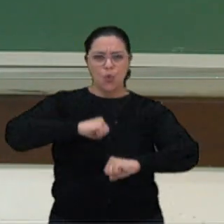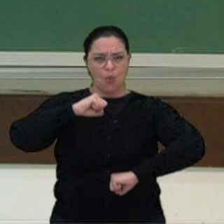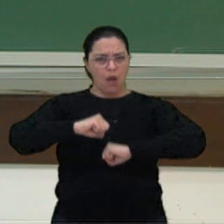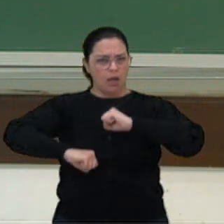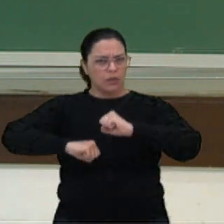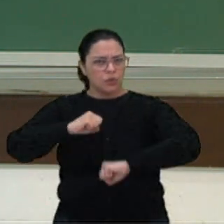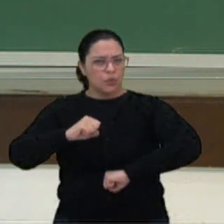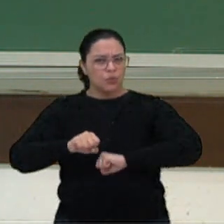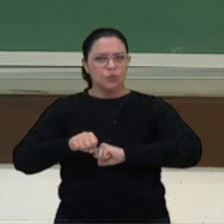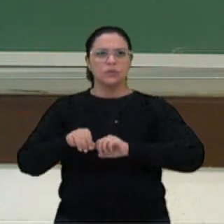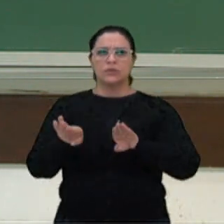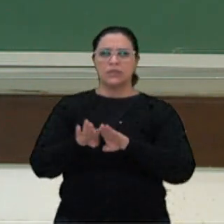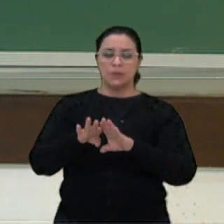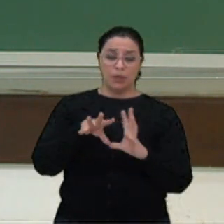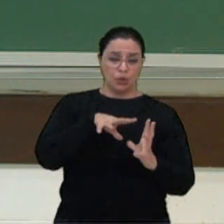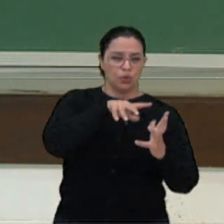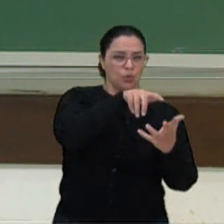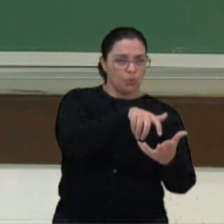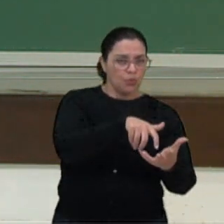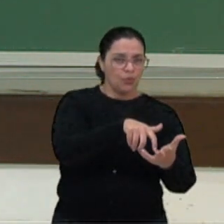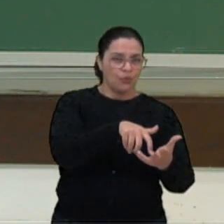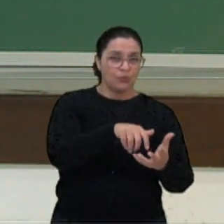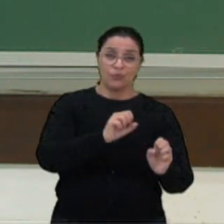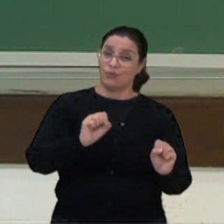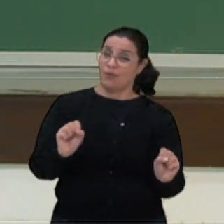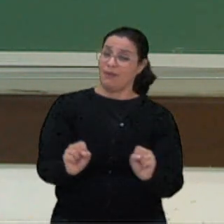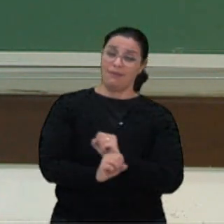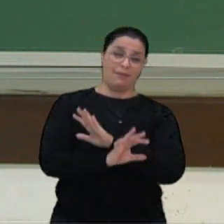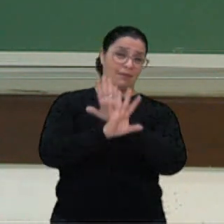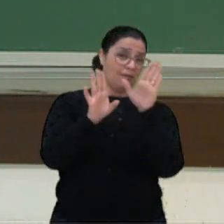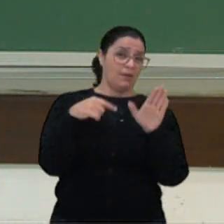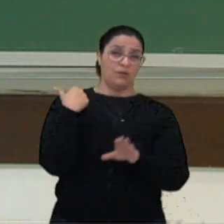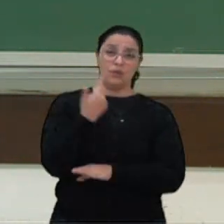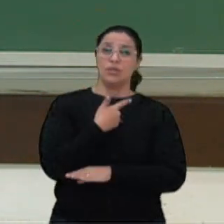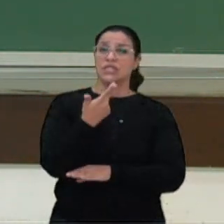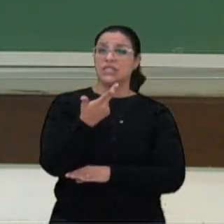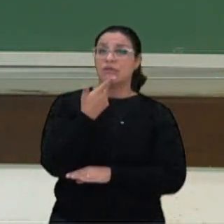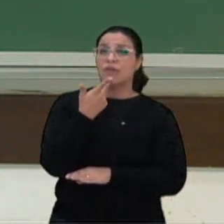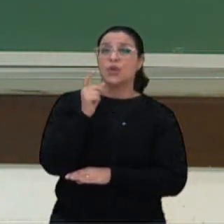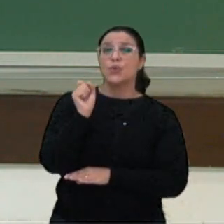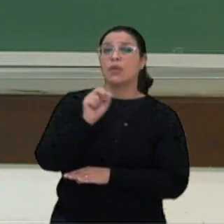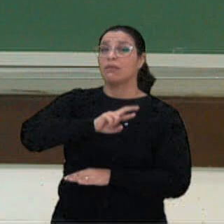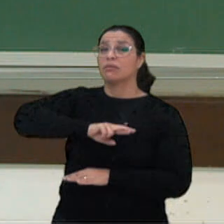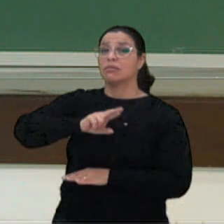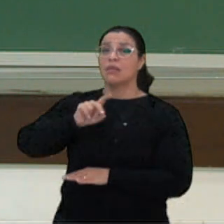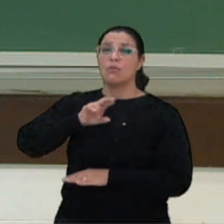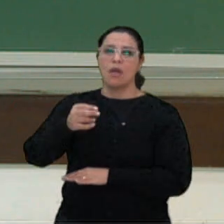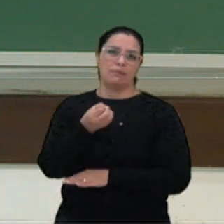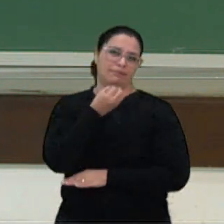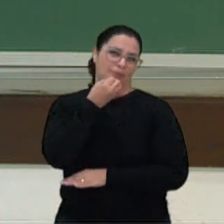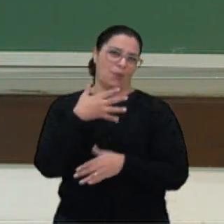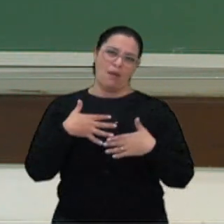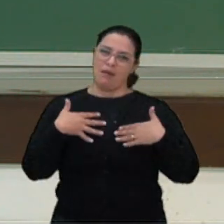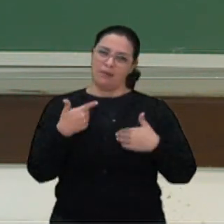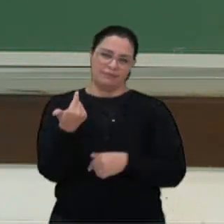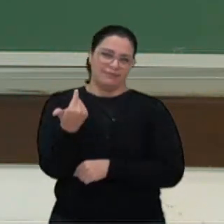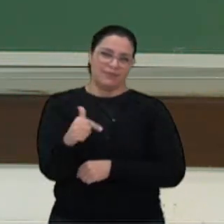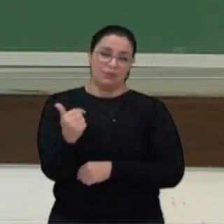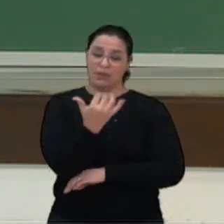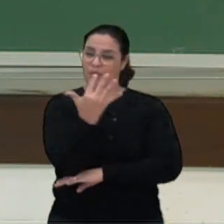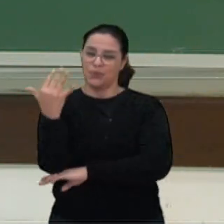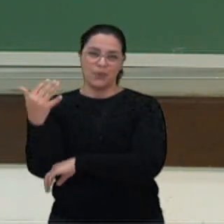industrialização e da urbanização do mundo, é claro que nós estamos falando daquilo que não é agradável no sentido